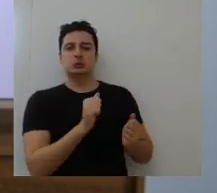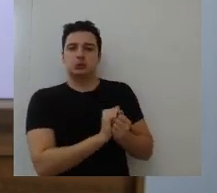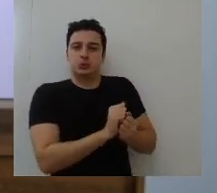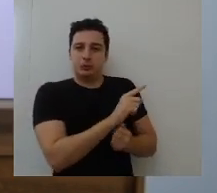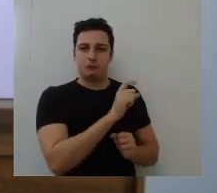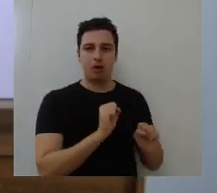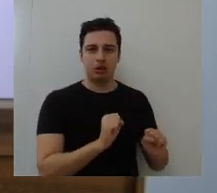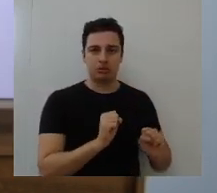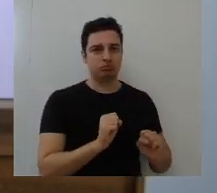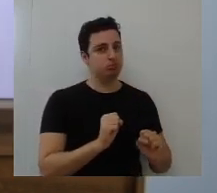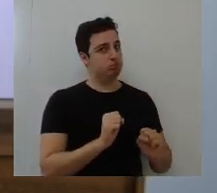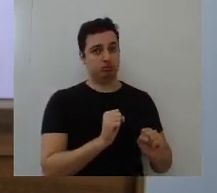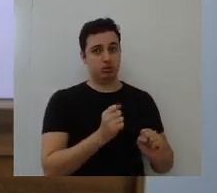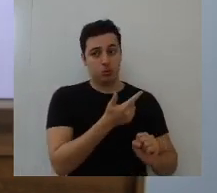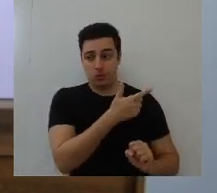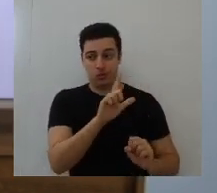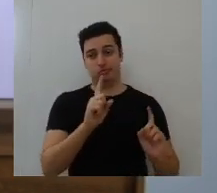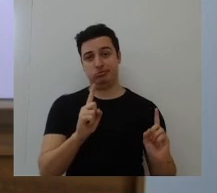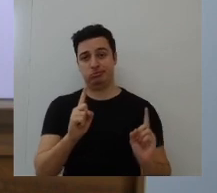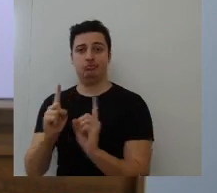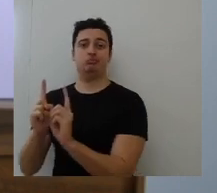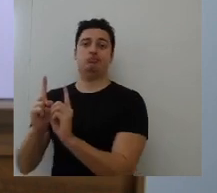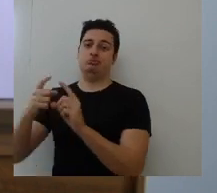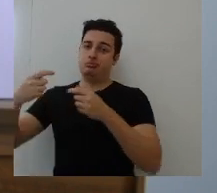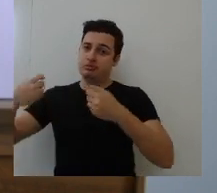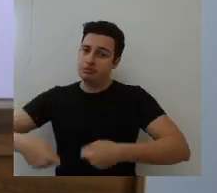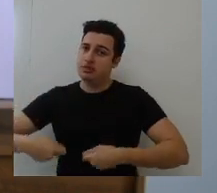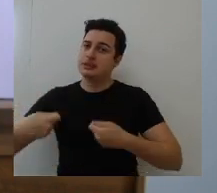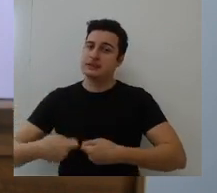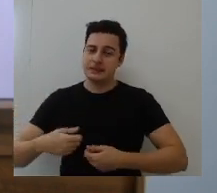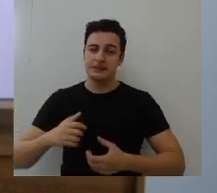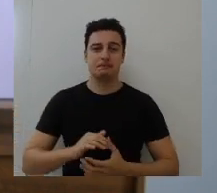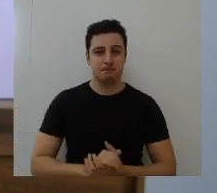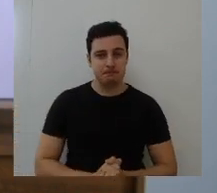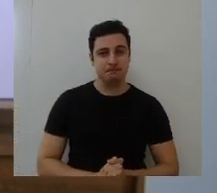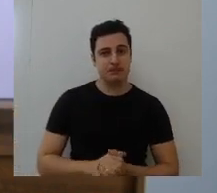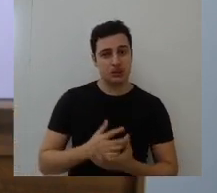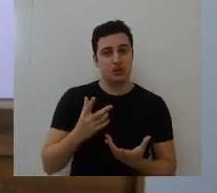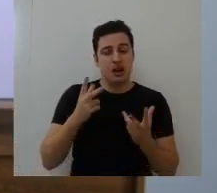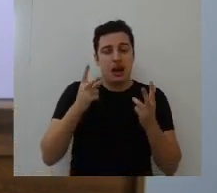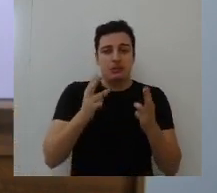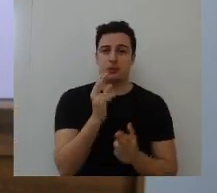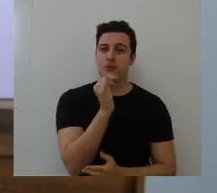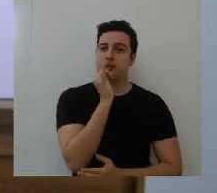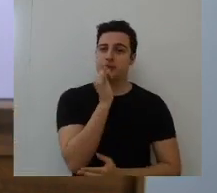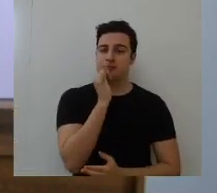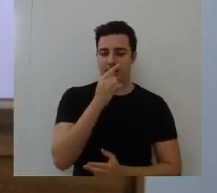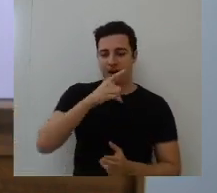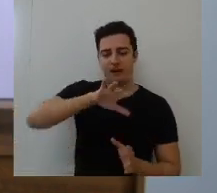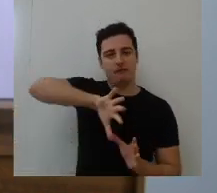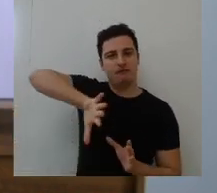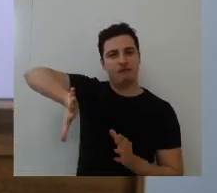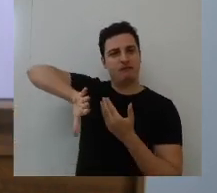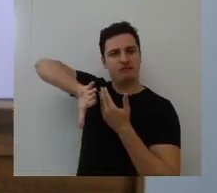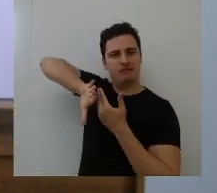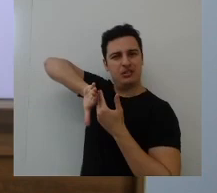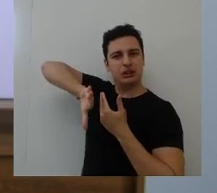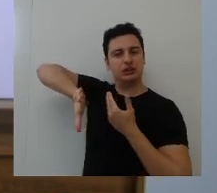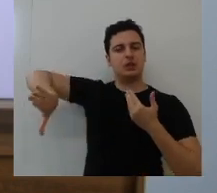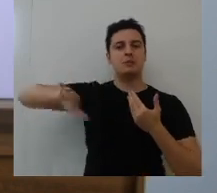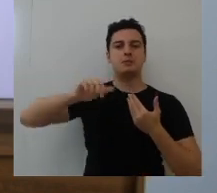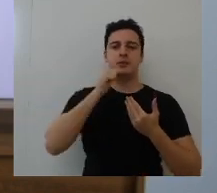ficava totalmente alijada, totalmente colocada de lado com relação a essa